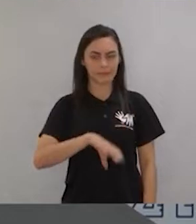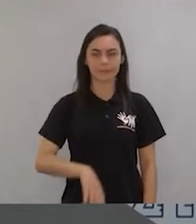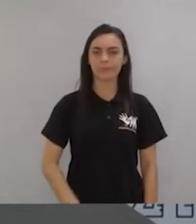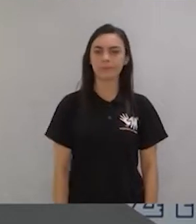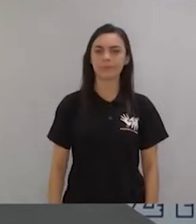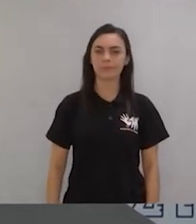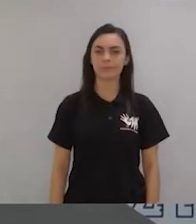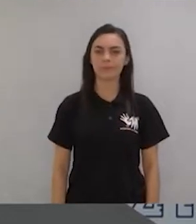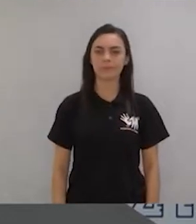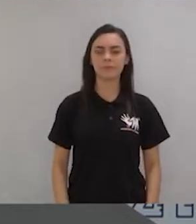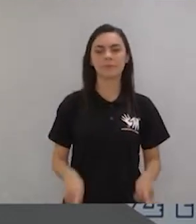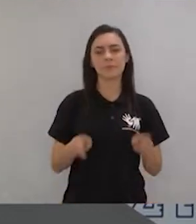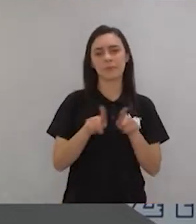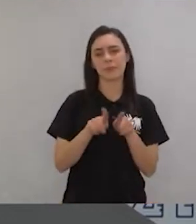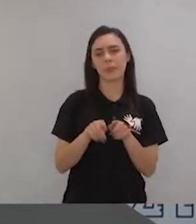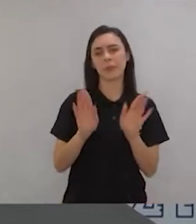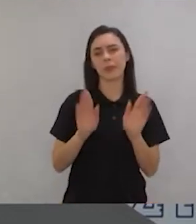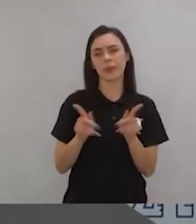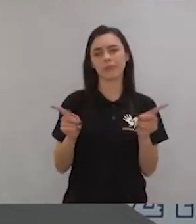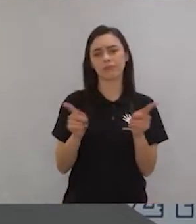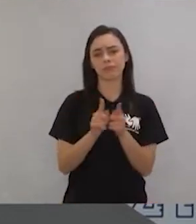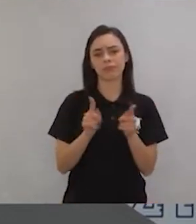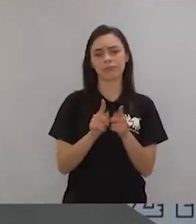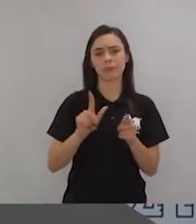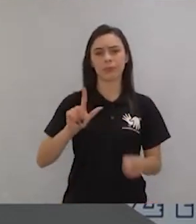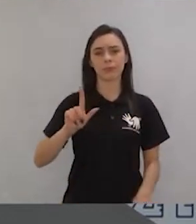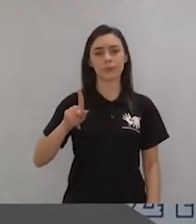portuguesa. Vocês também podem abreviar com